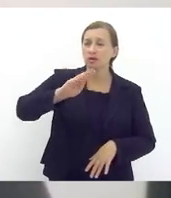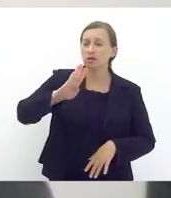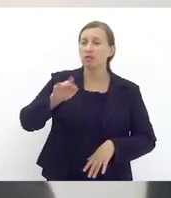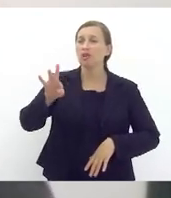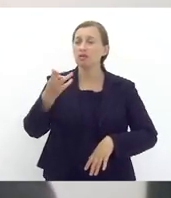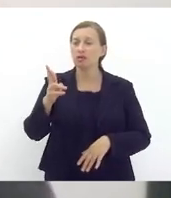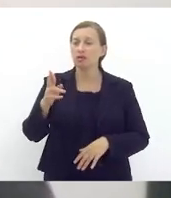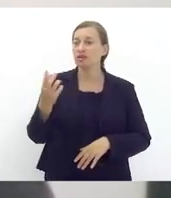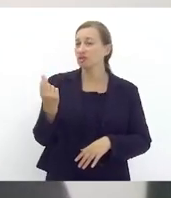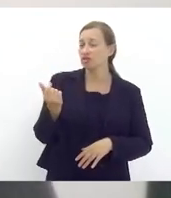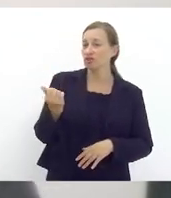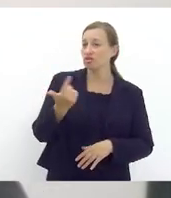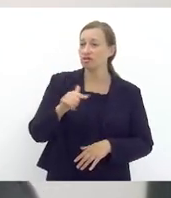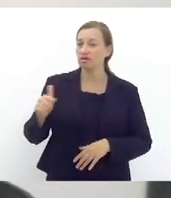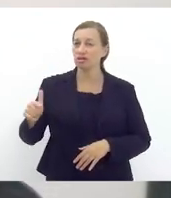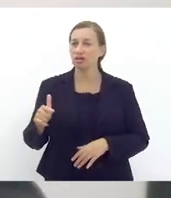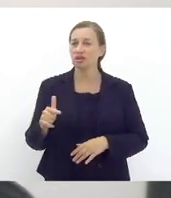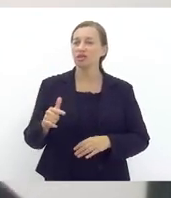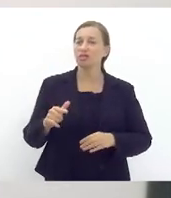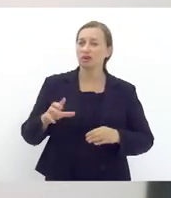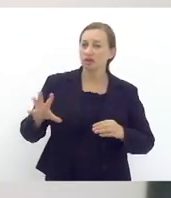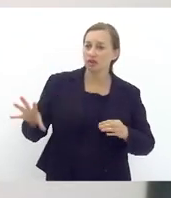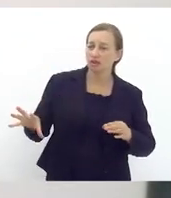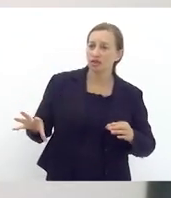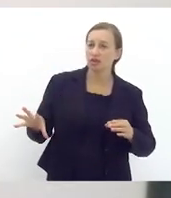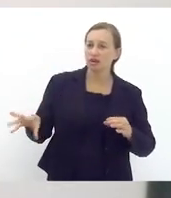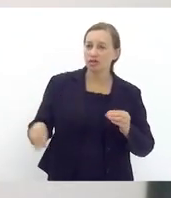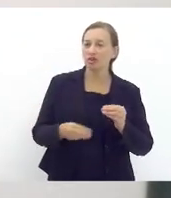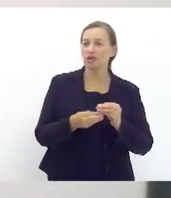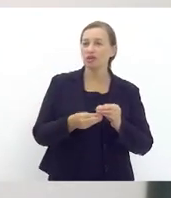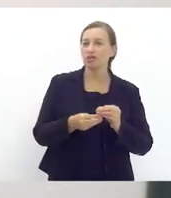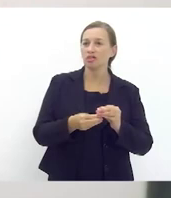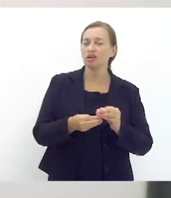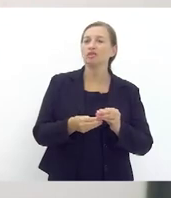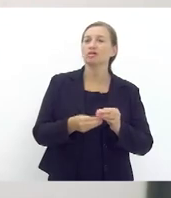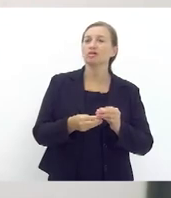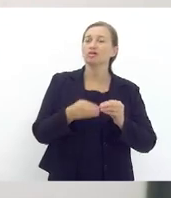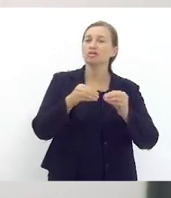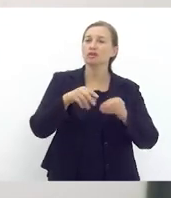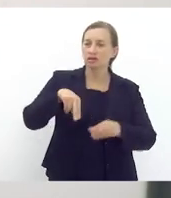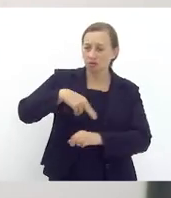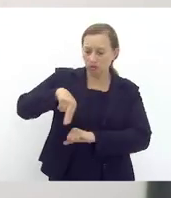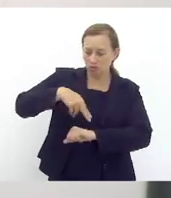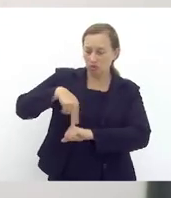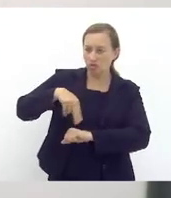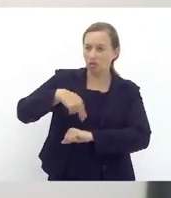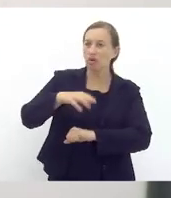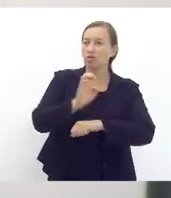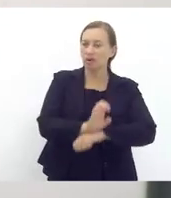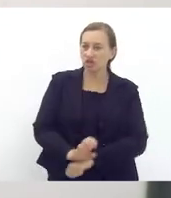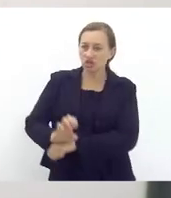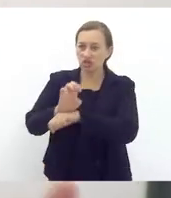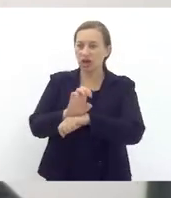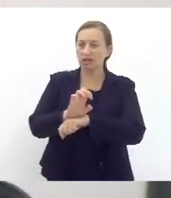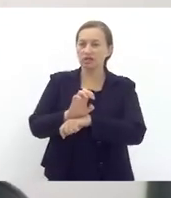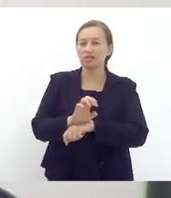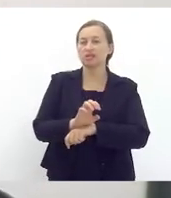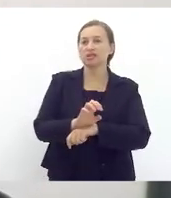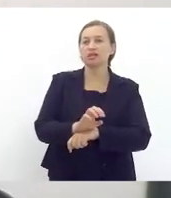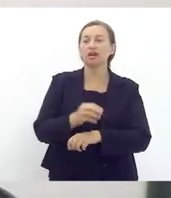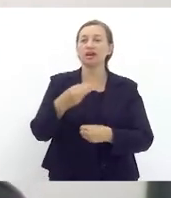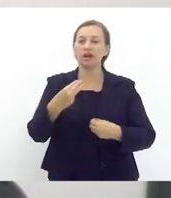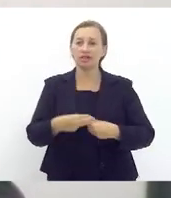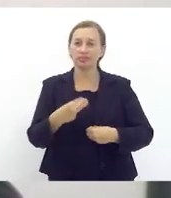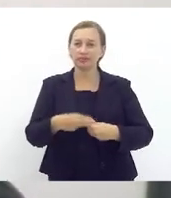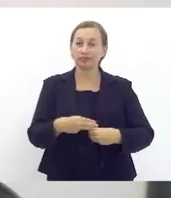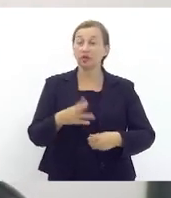o maior valor repassado e descentralizado da esfera da União para estados e municípios como nunca teve no Brasil isso por si só já seria uma lei